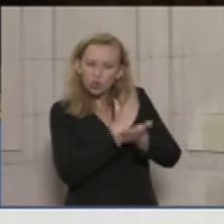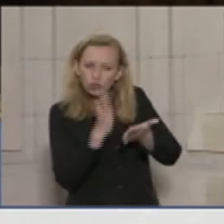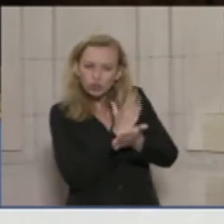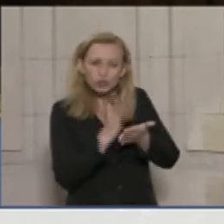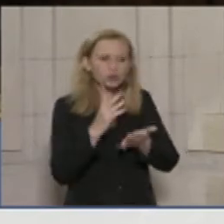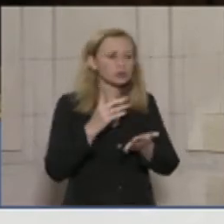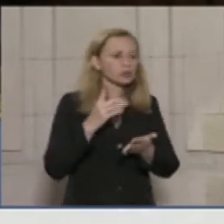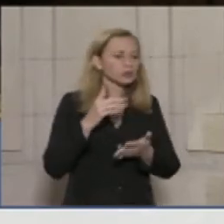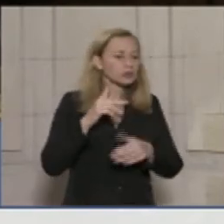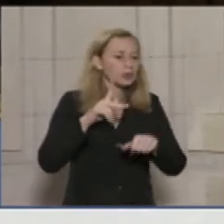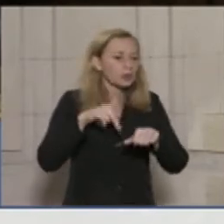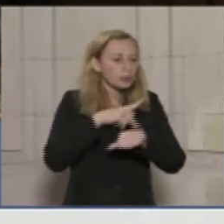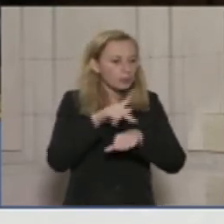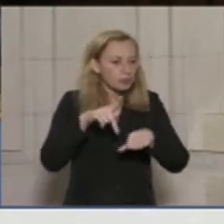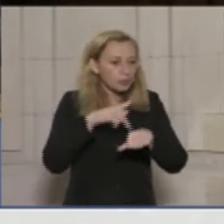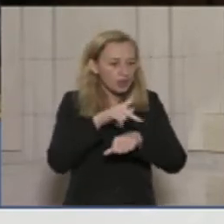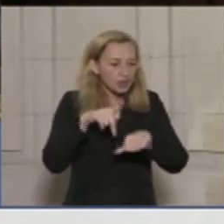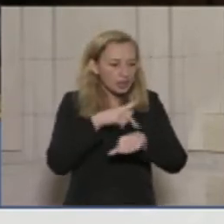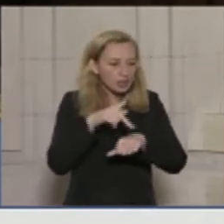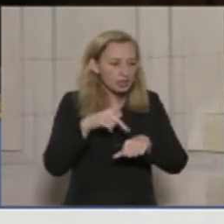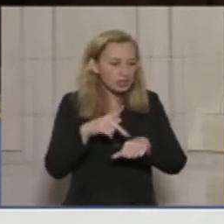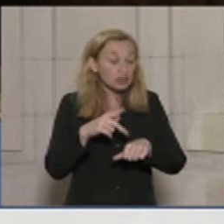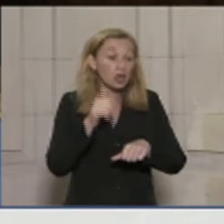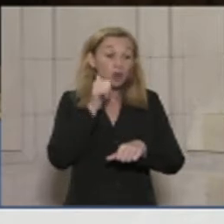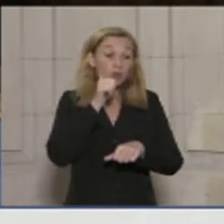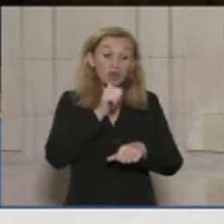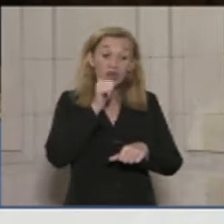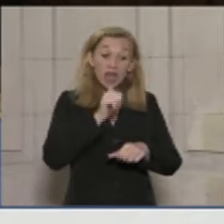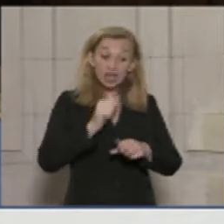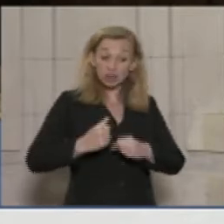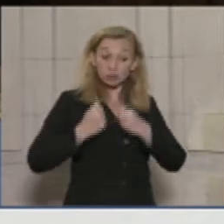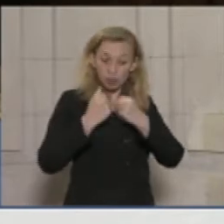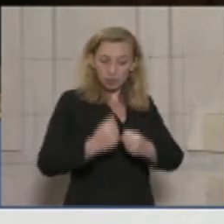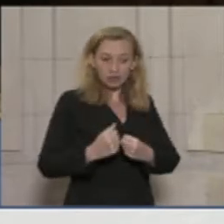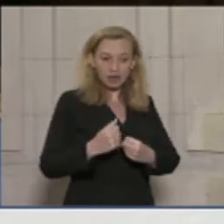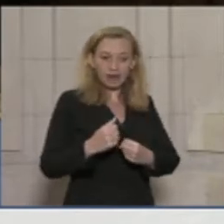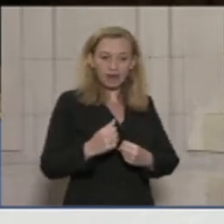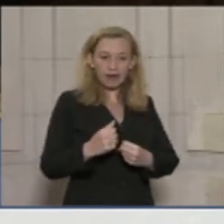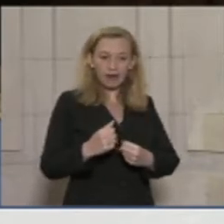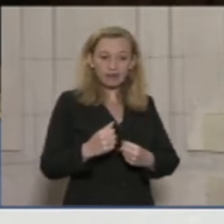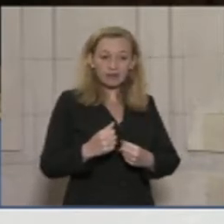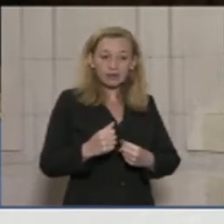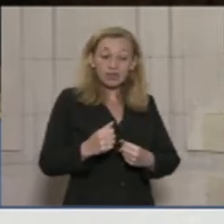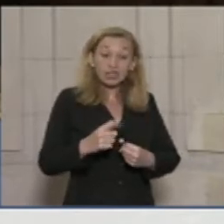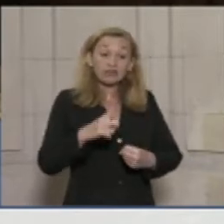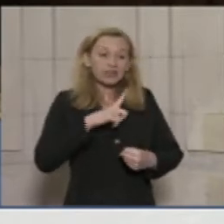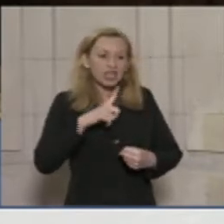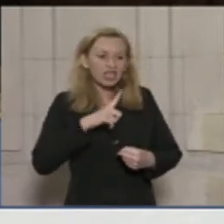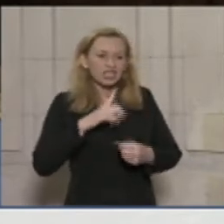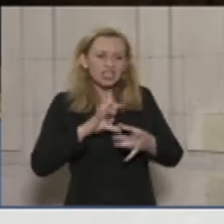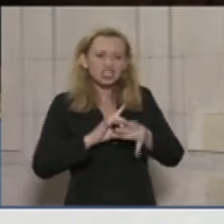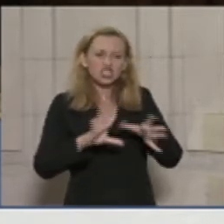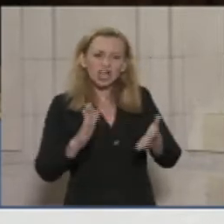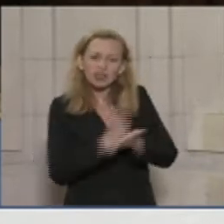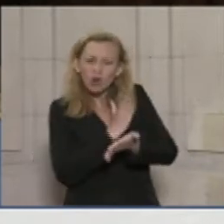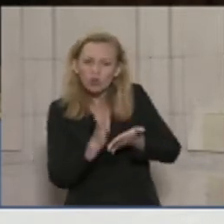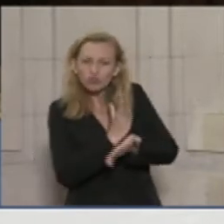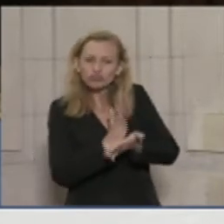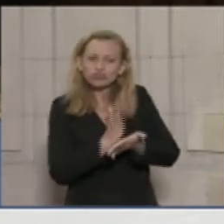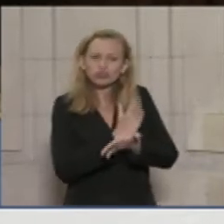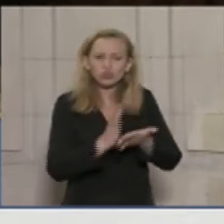mulher no poder tem incomodado e tem gerado outro tipo de violência, que é exatamente essa violência